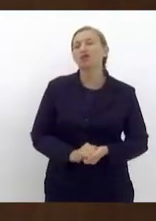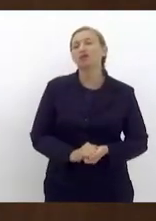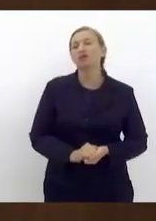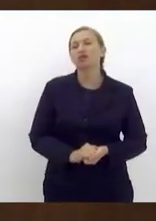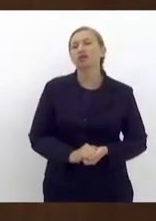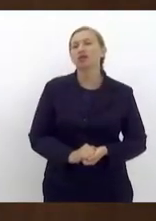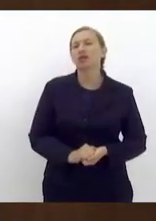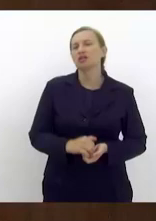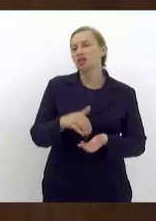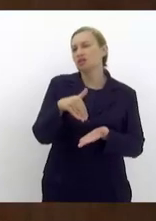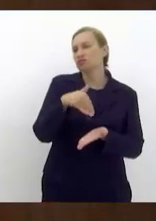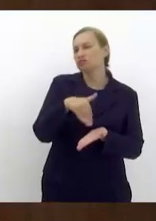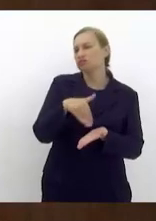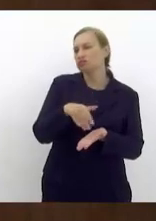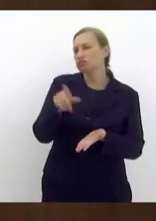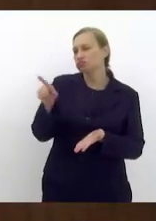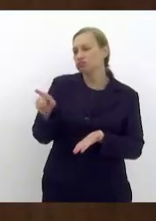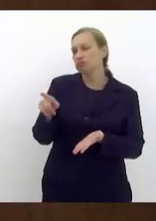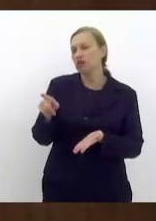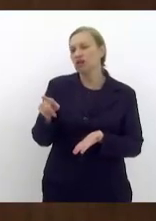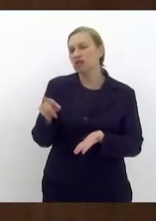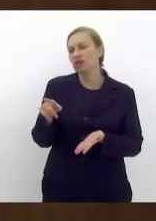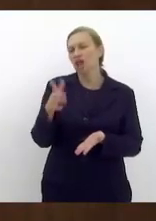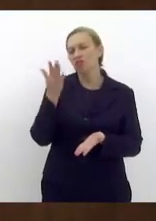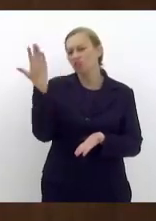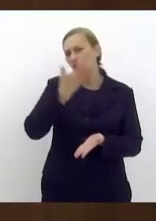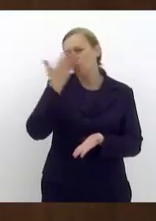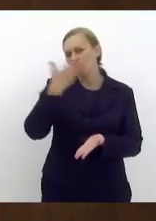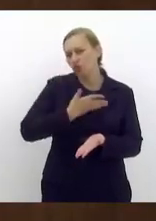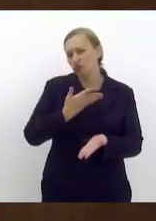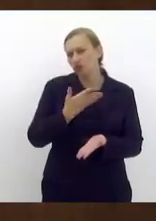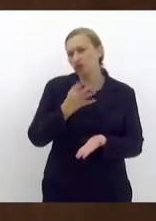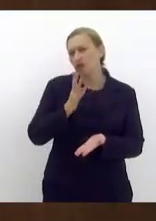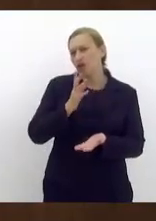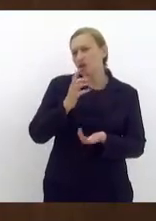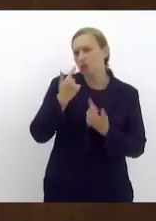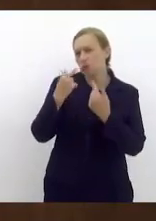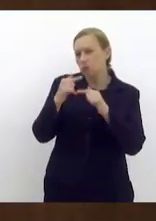que eu não vi, evidentemente, ter questionado